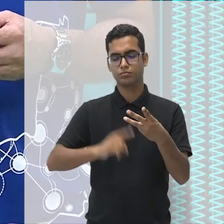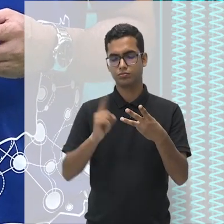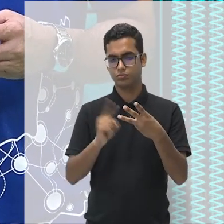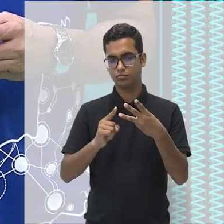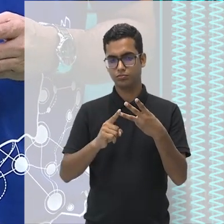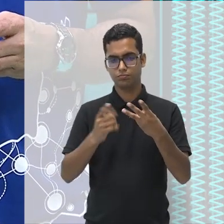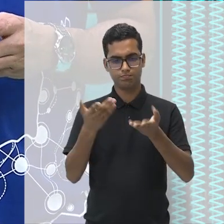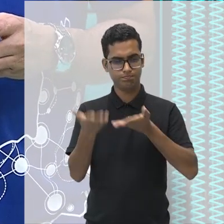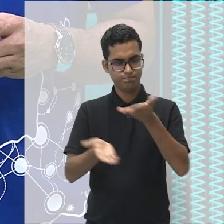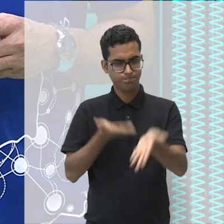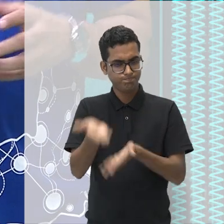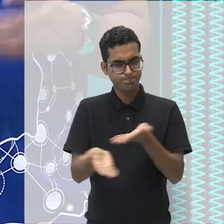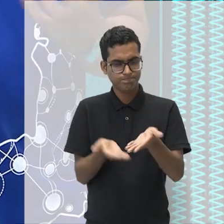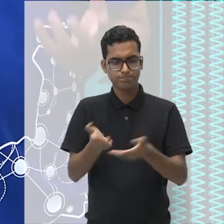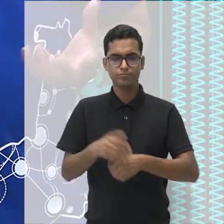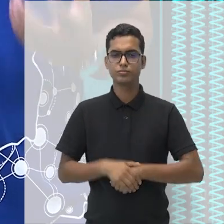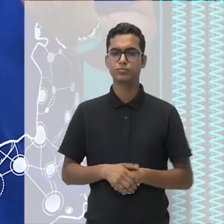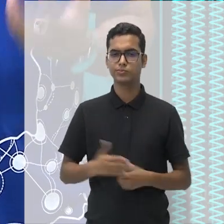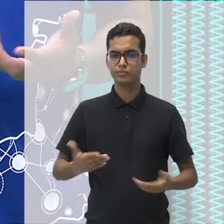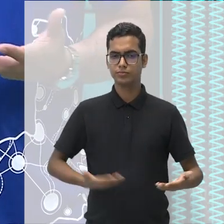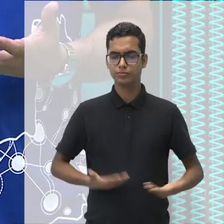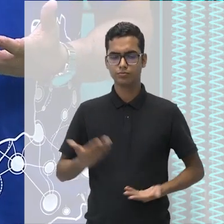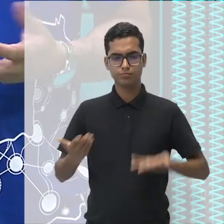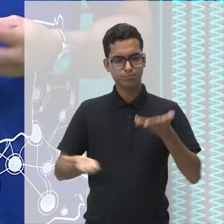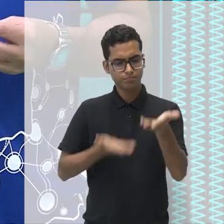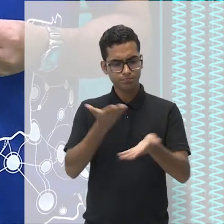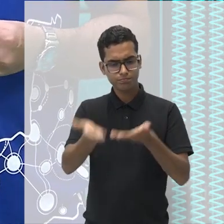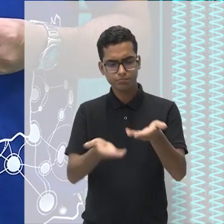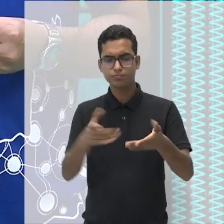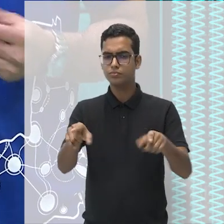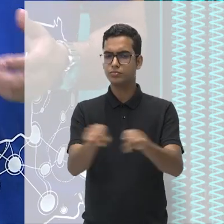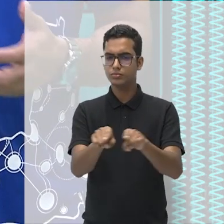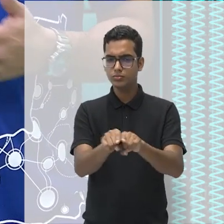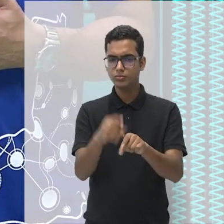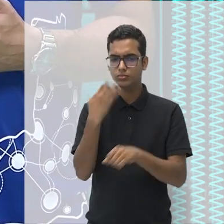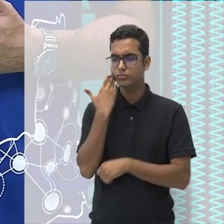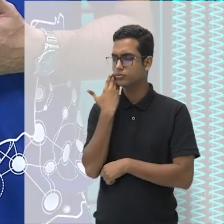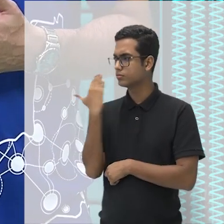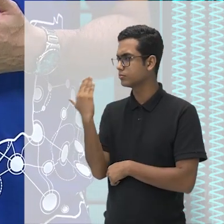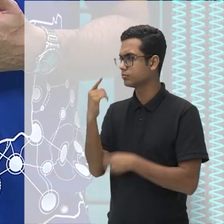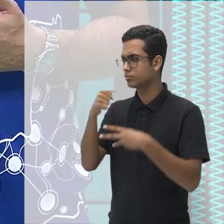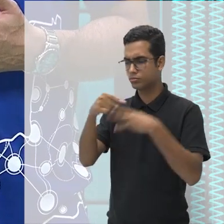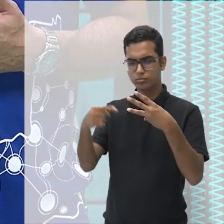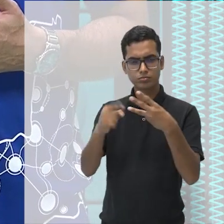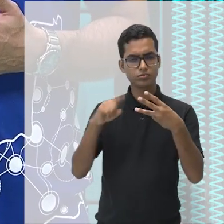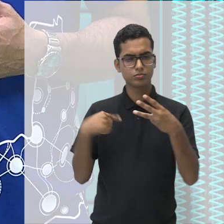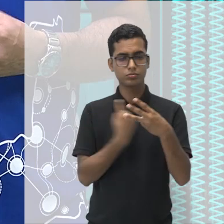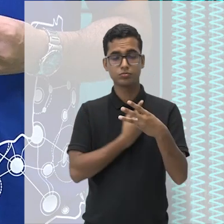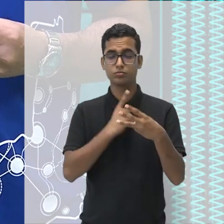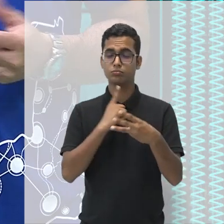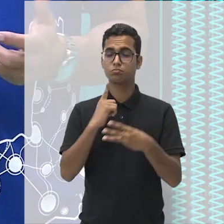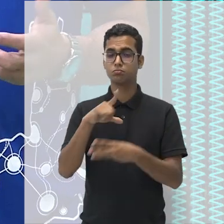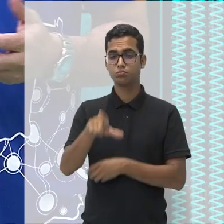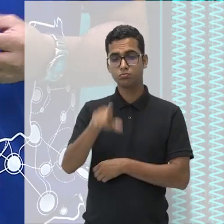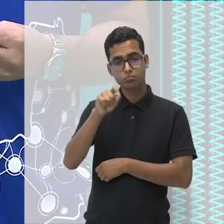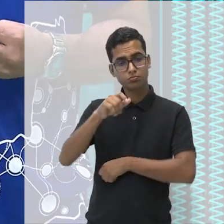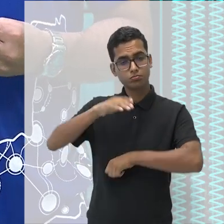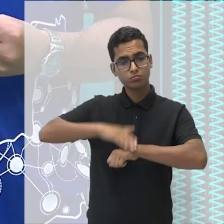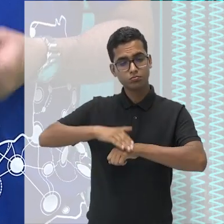desse bojo aqui, né, de preferências que todos nós temos, e quando nós falamos as nossas próprias